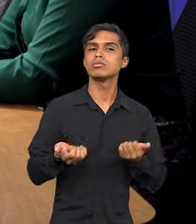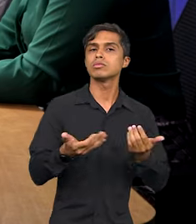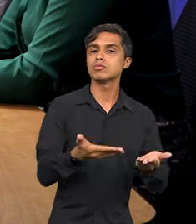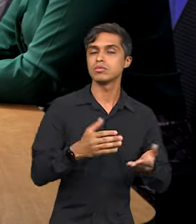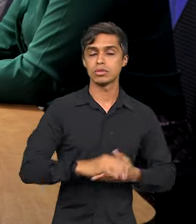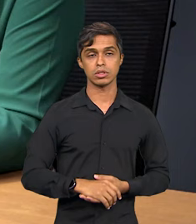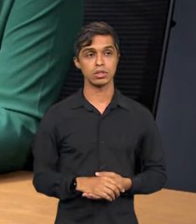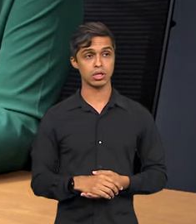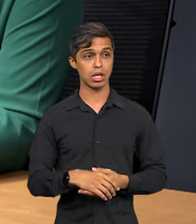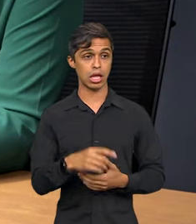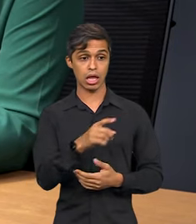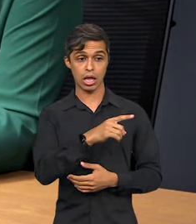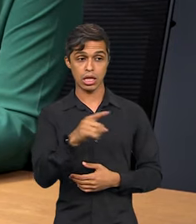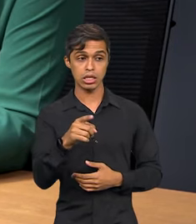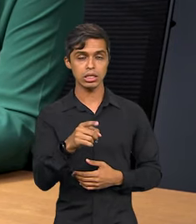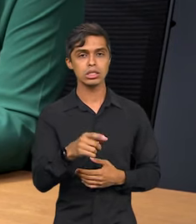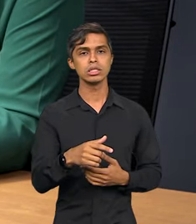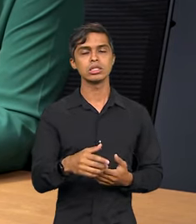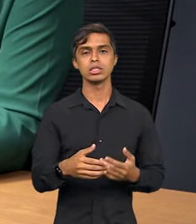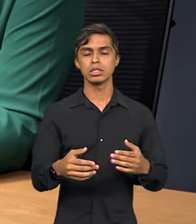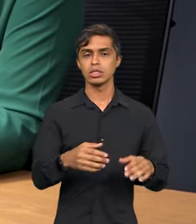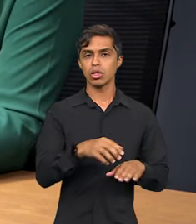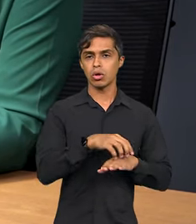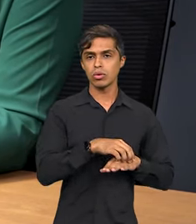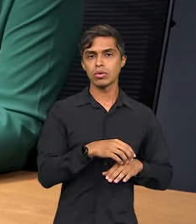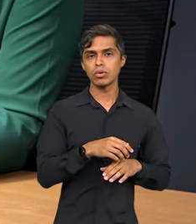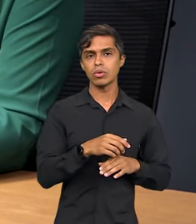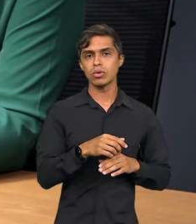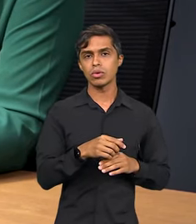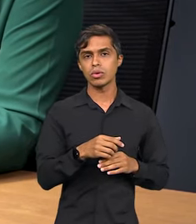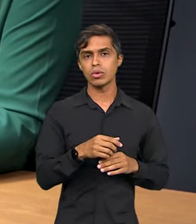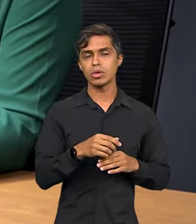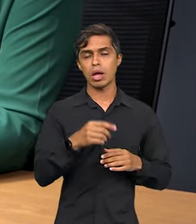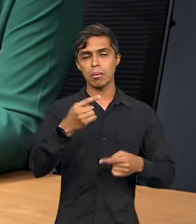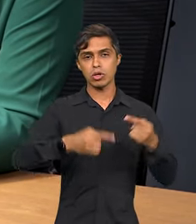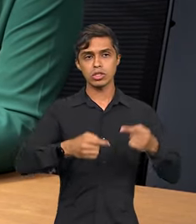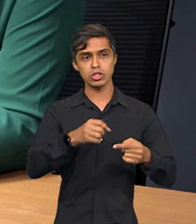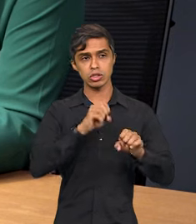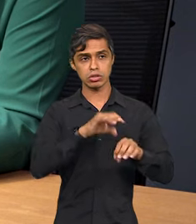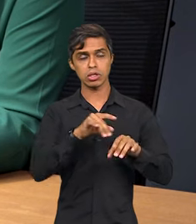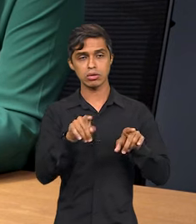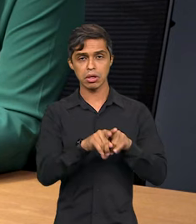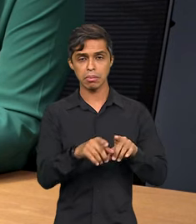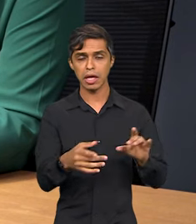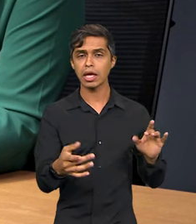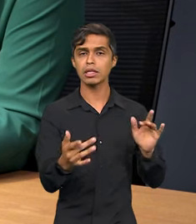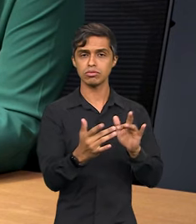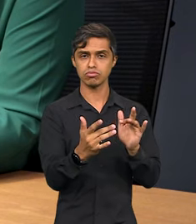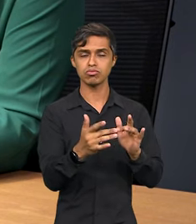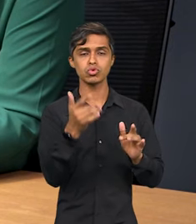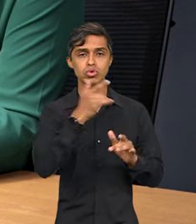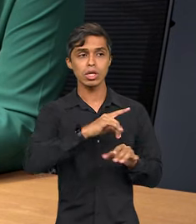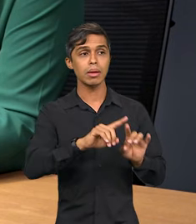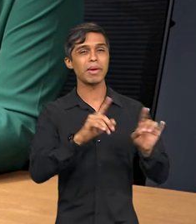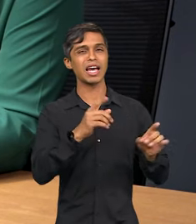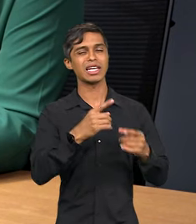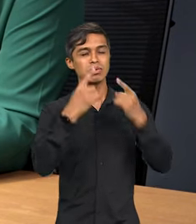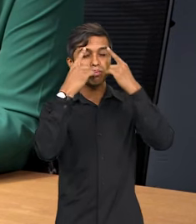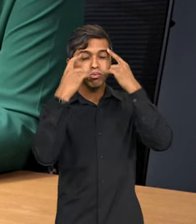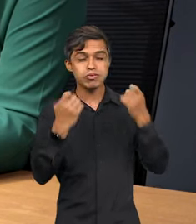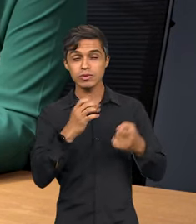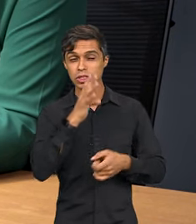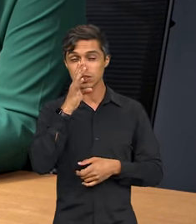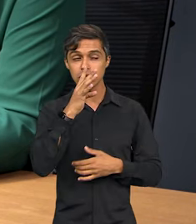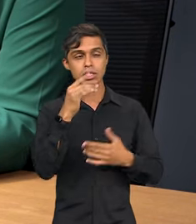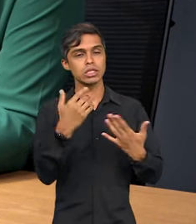e e o acesso a essas escolas sob o ponto de vista da política de educação também mas em que haja muita violência e não